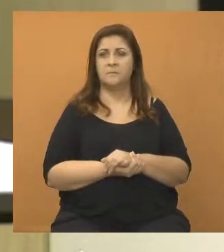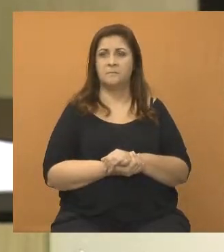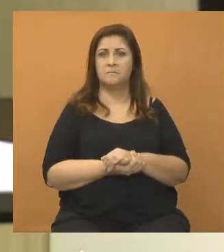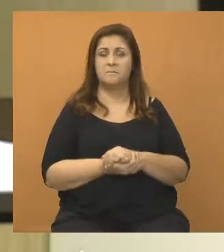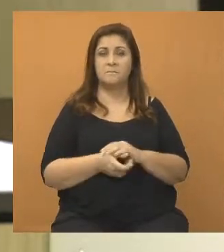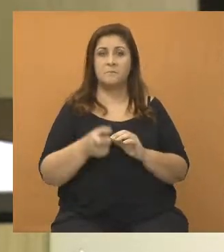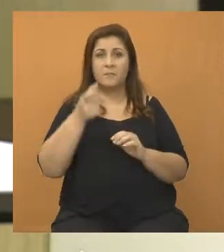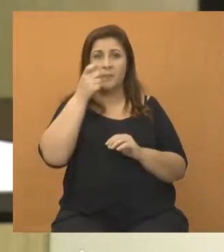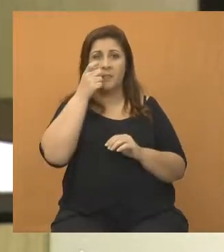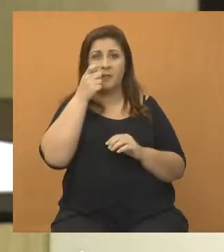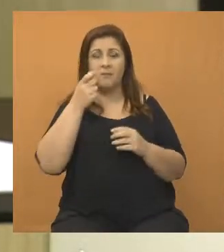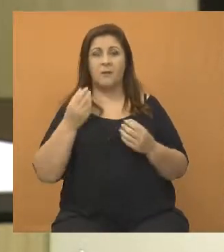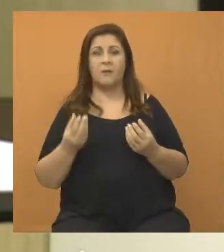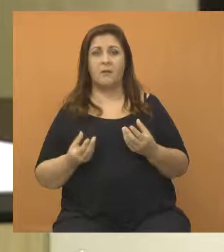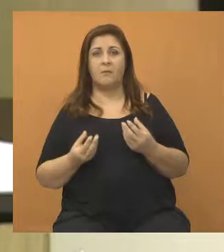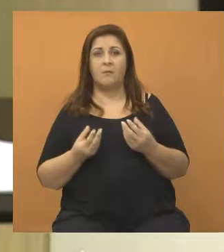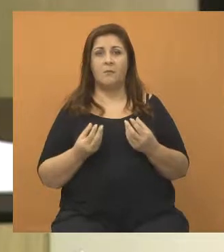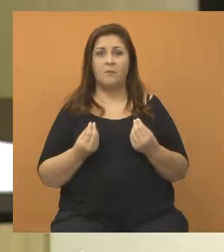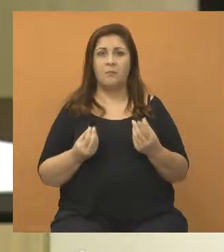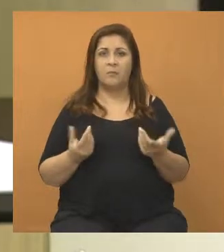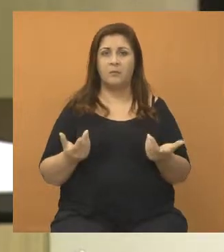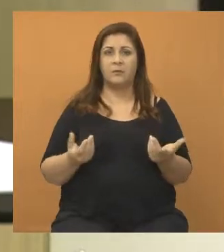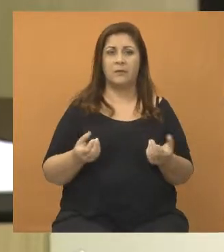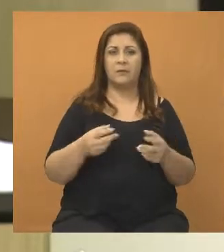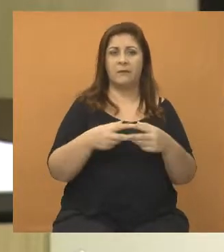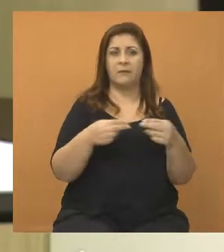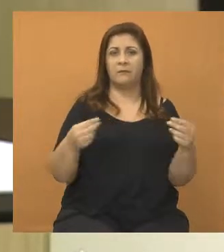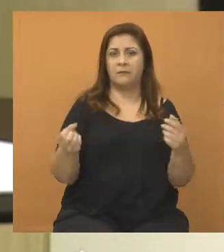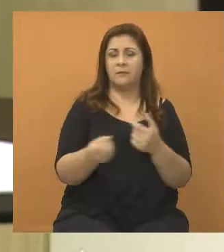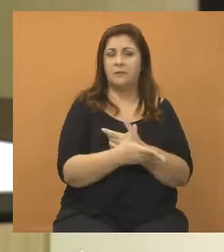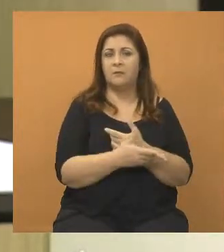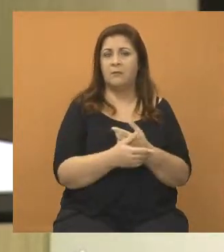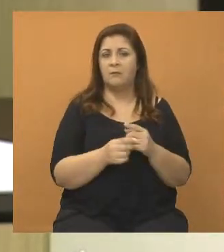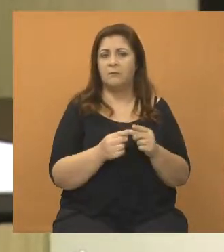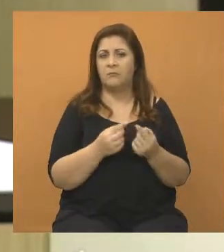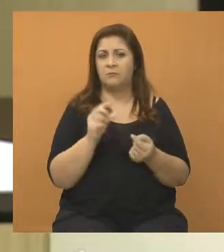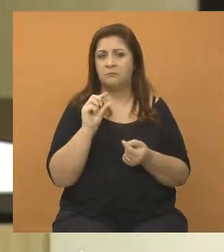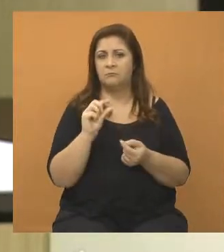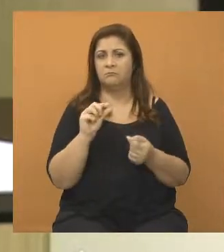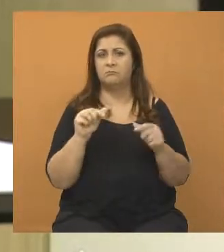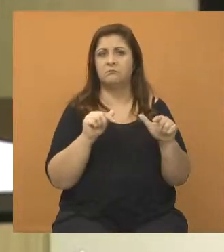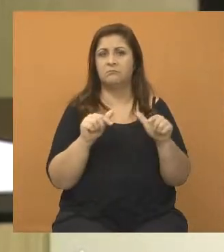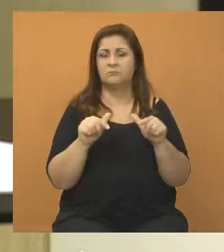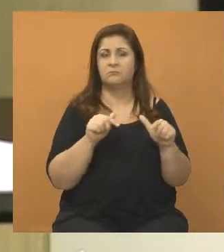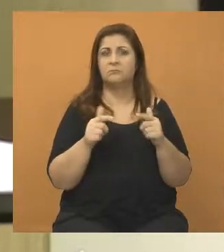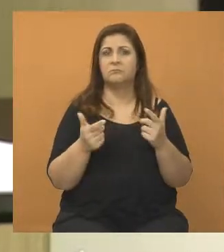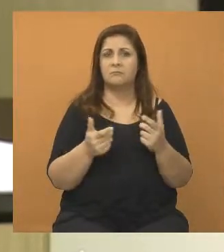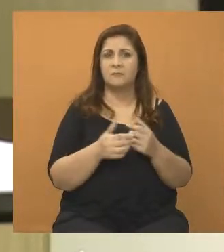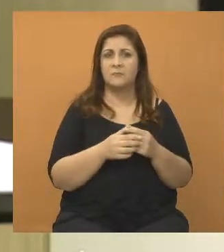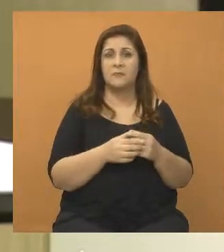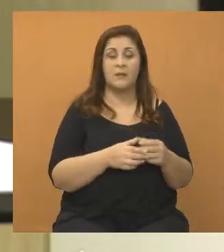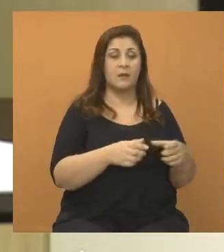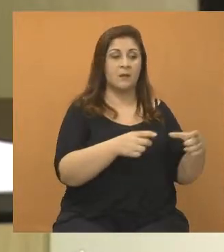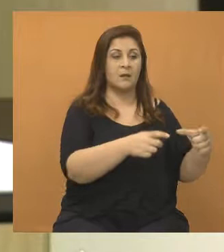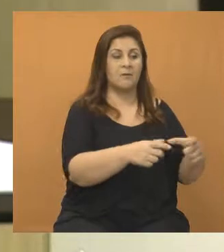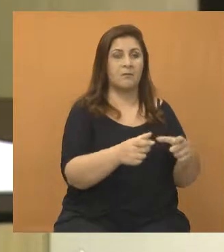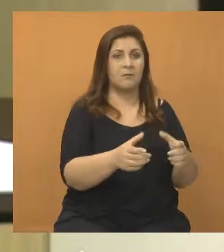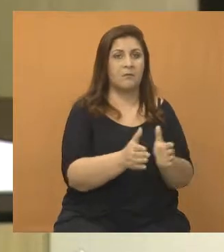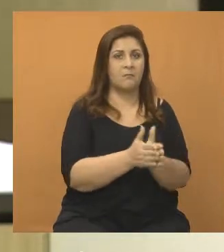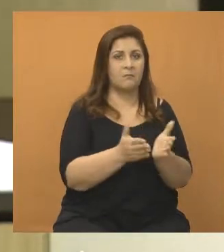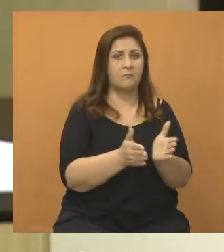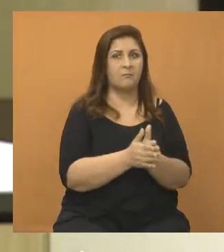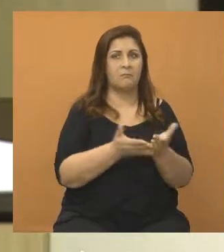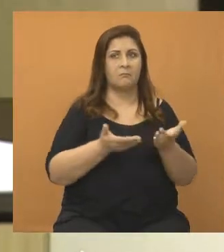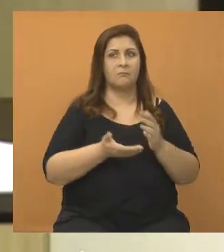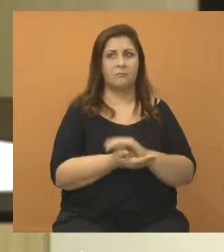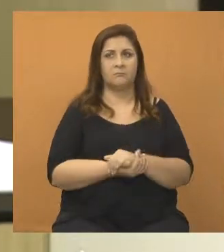muita revitalização, muita implantação e pouco trabalho nas periferias, pela